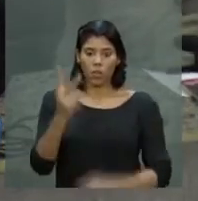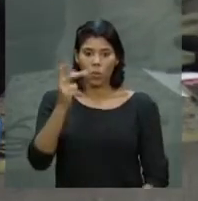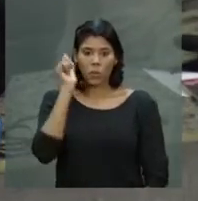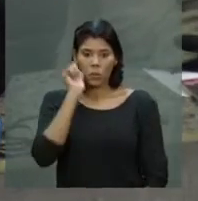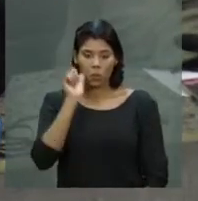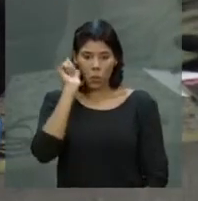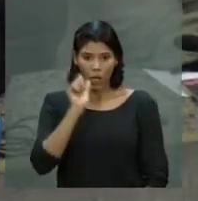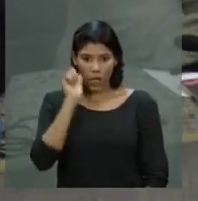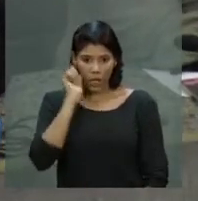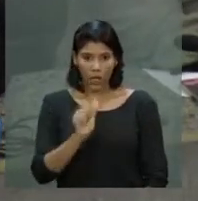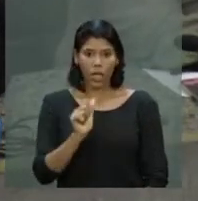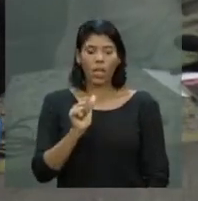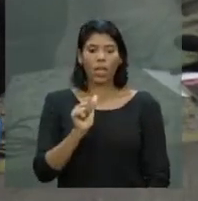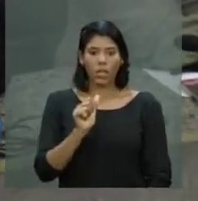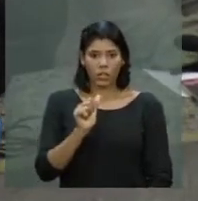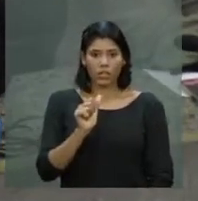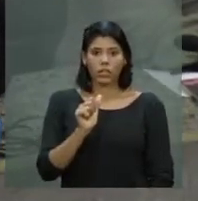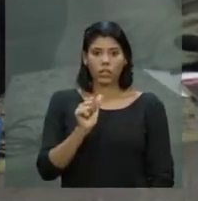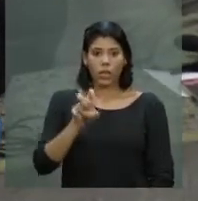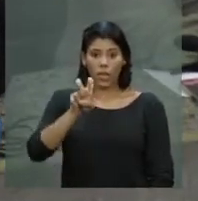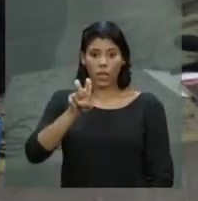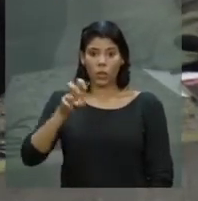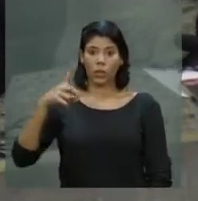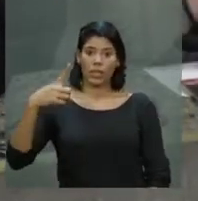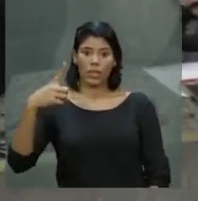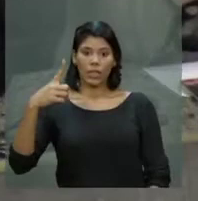DP, conseguiram